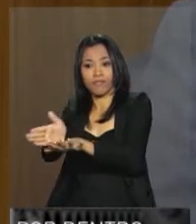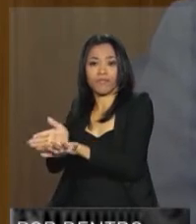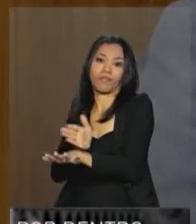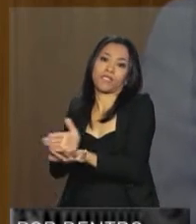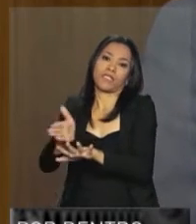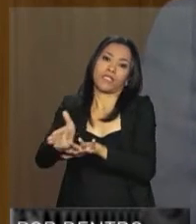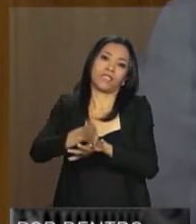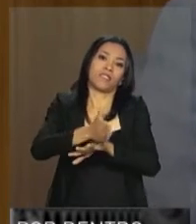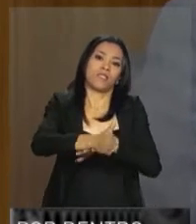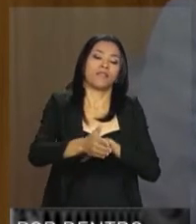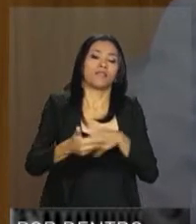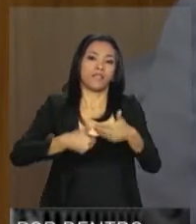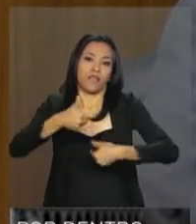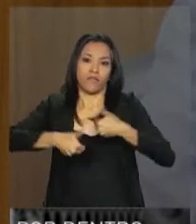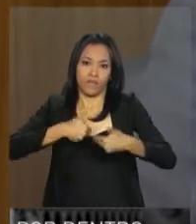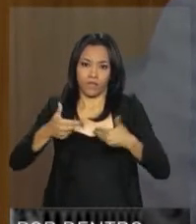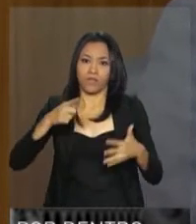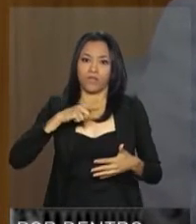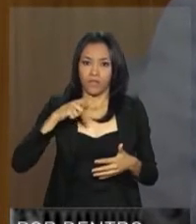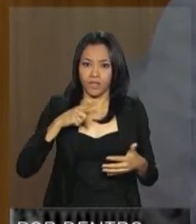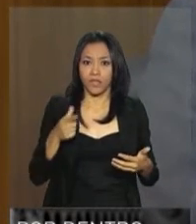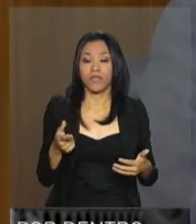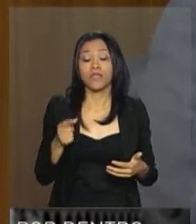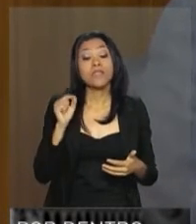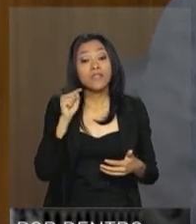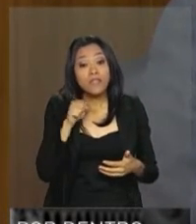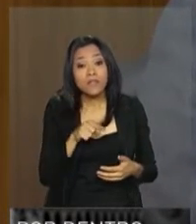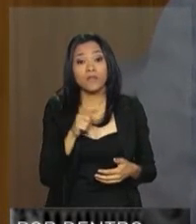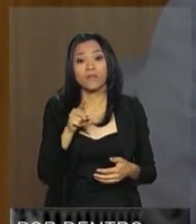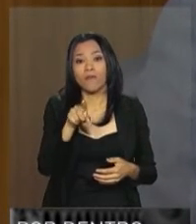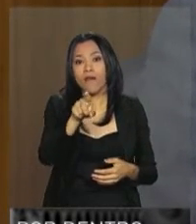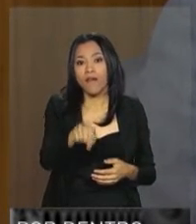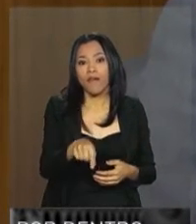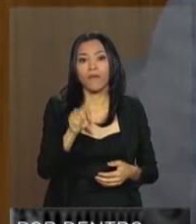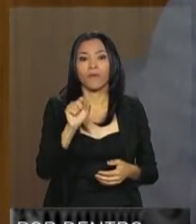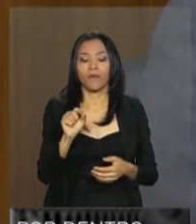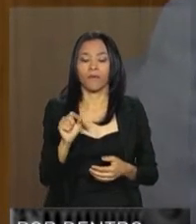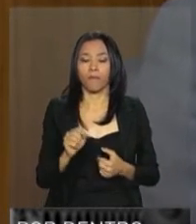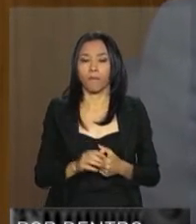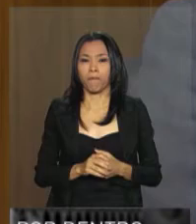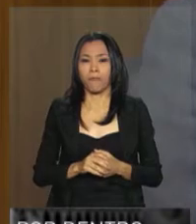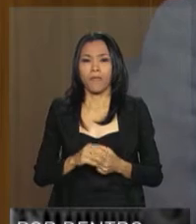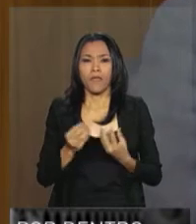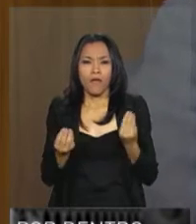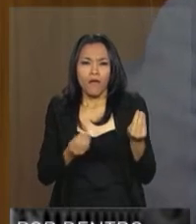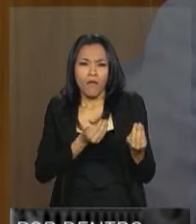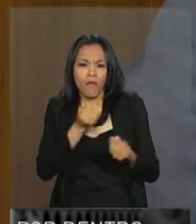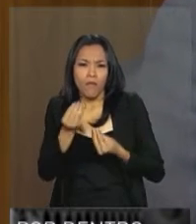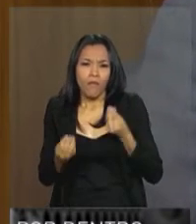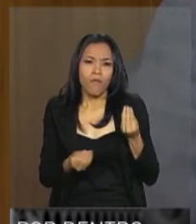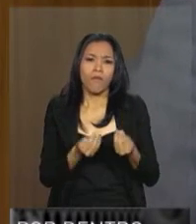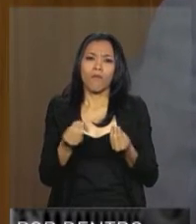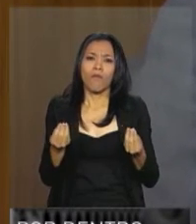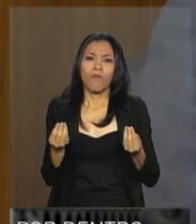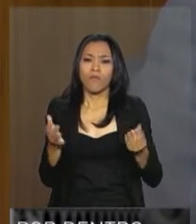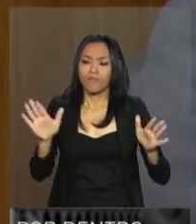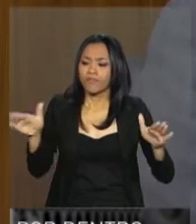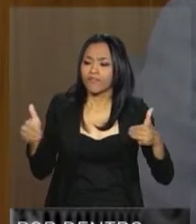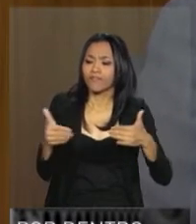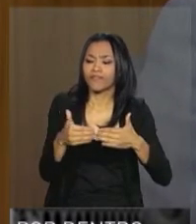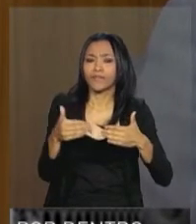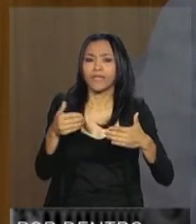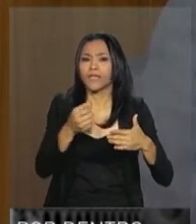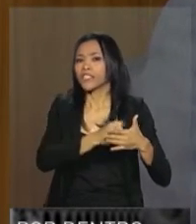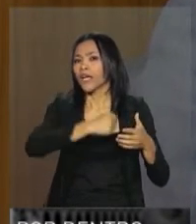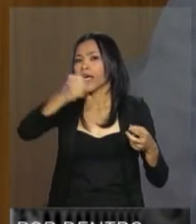por parte do trabalhador diz respeito hoje com relação à intermediação de mão de obra o sine fácil já